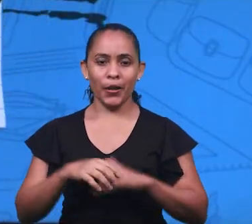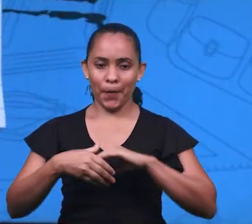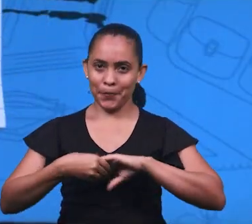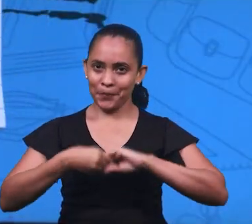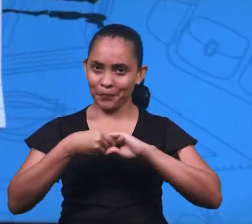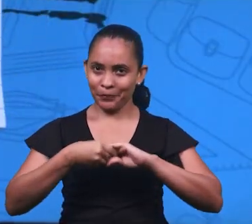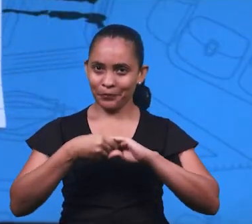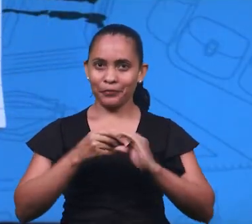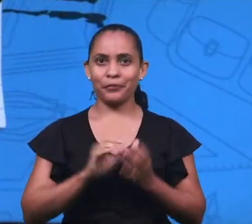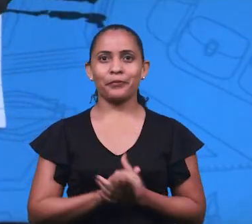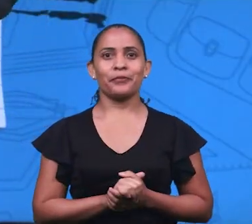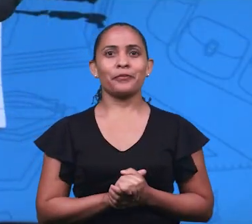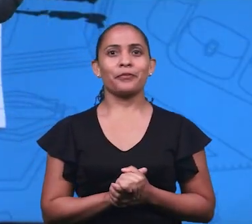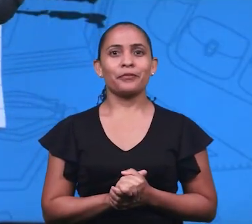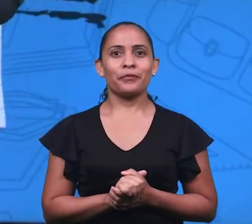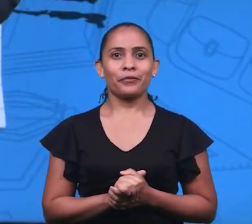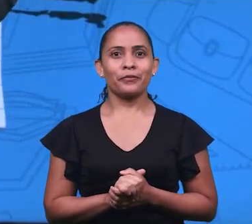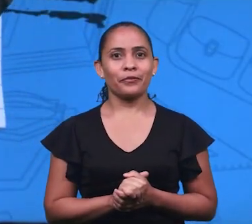E querida.